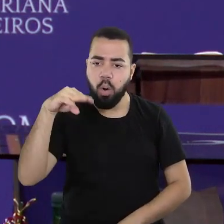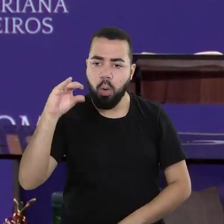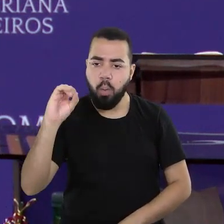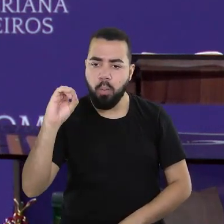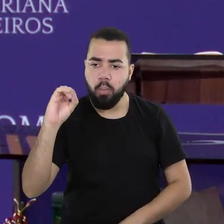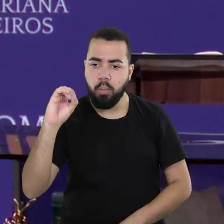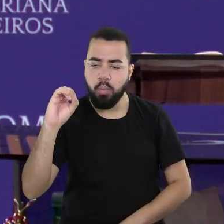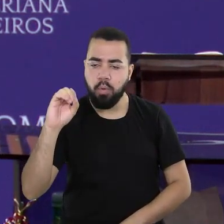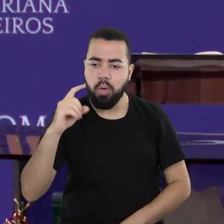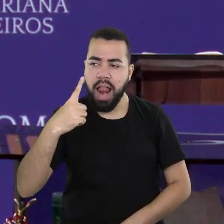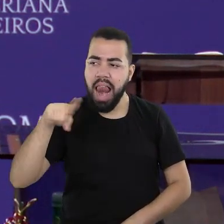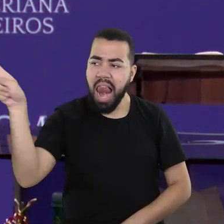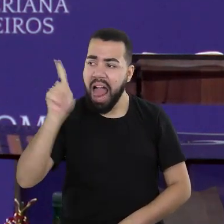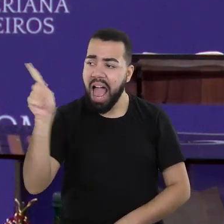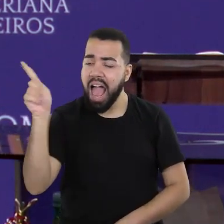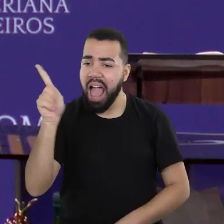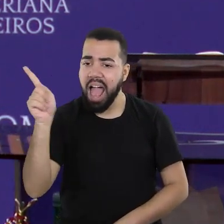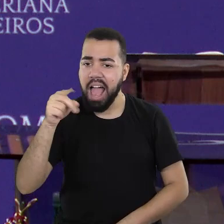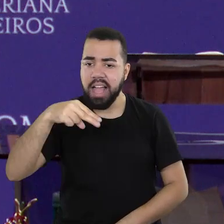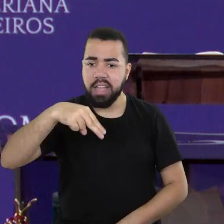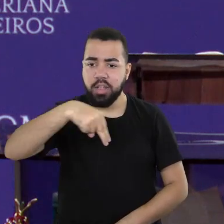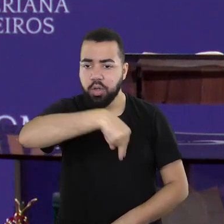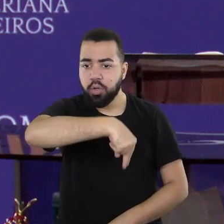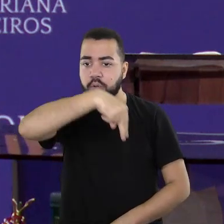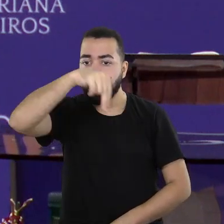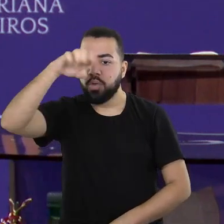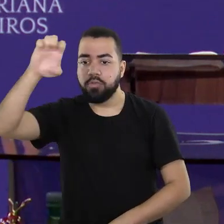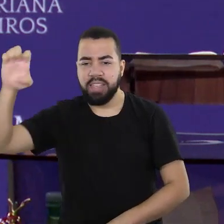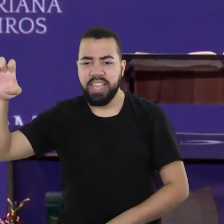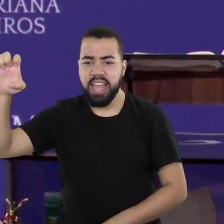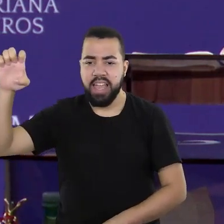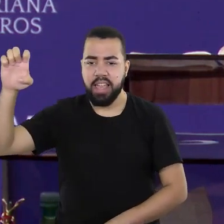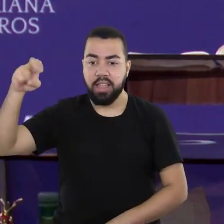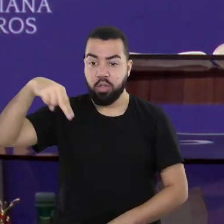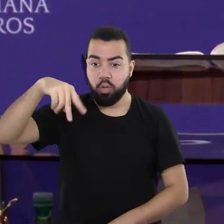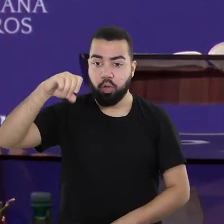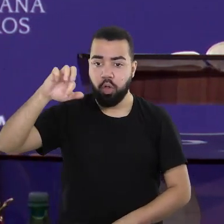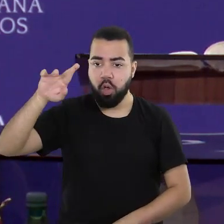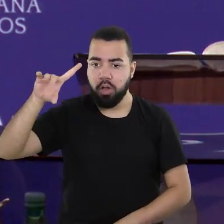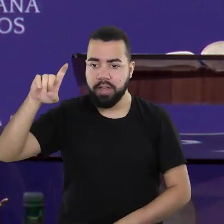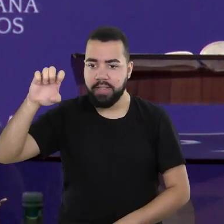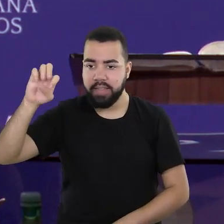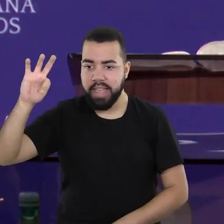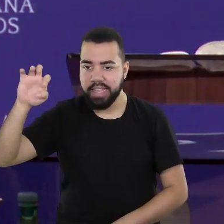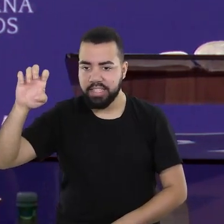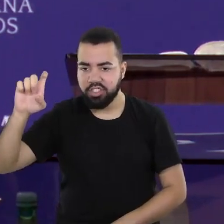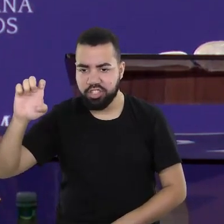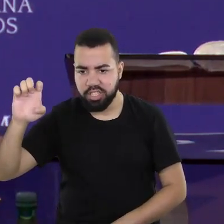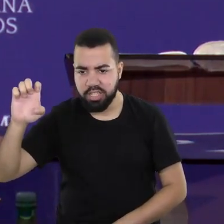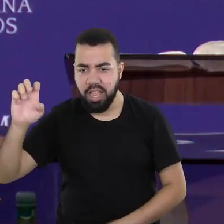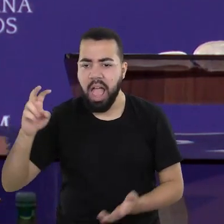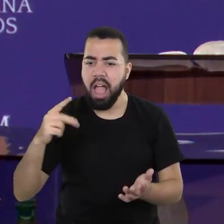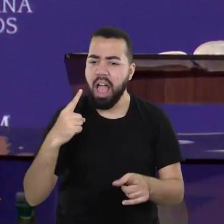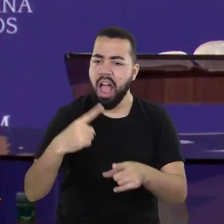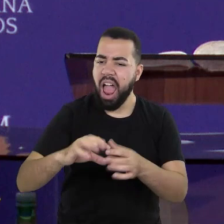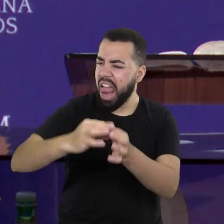E por que que a gente fica furando poço para quilombola? Por causa da compaixão de